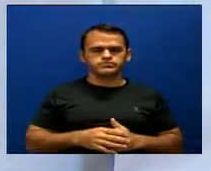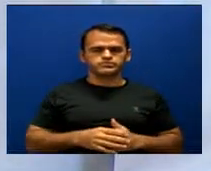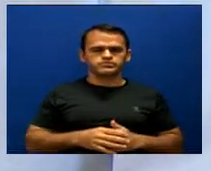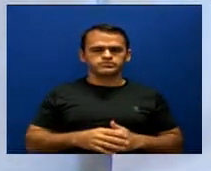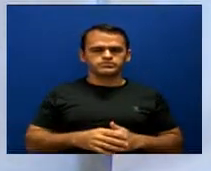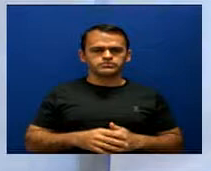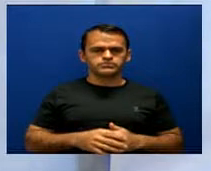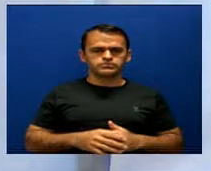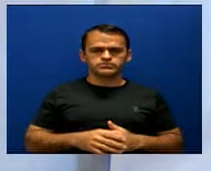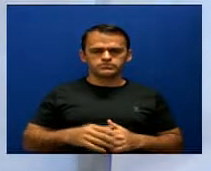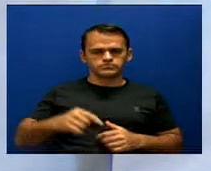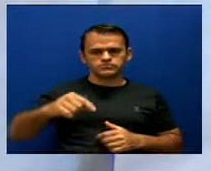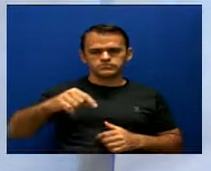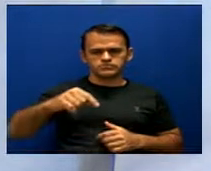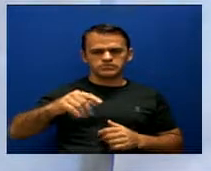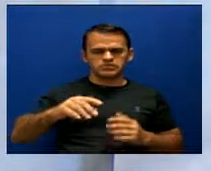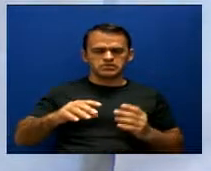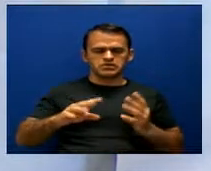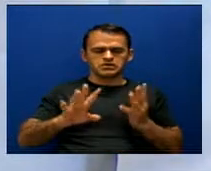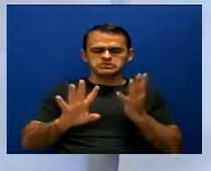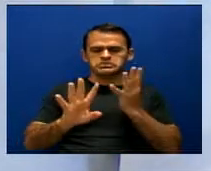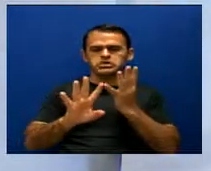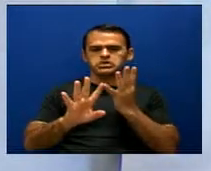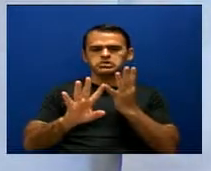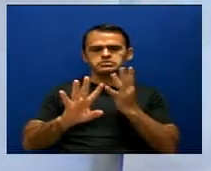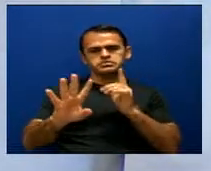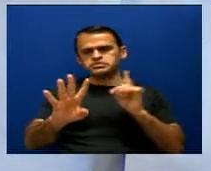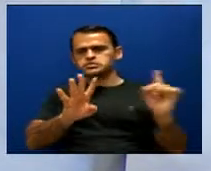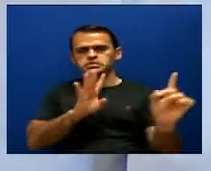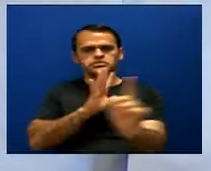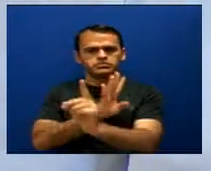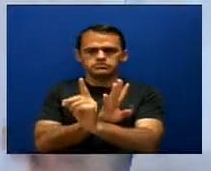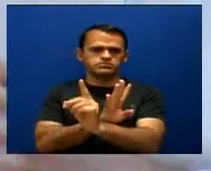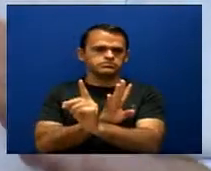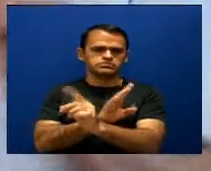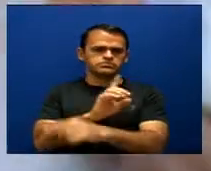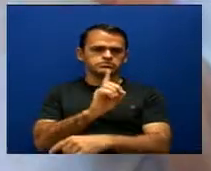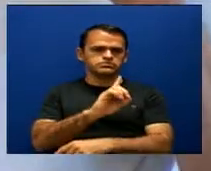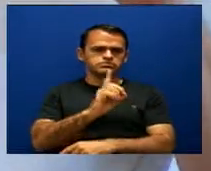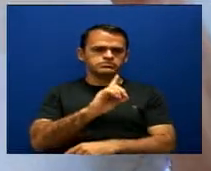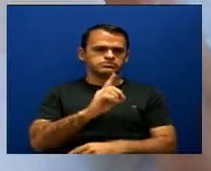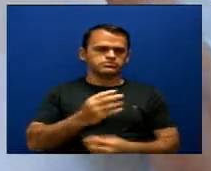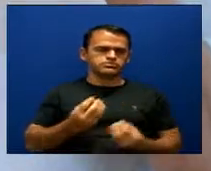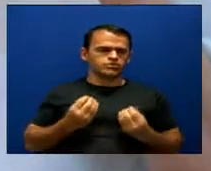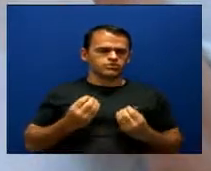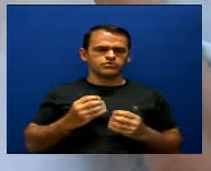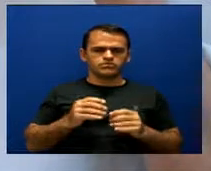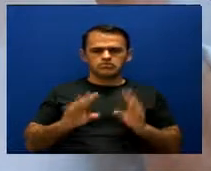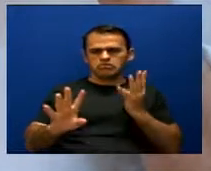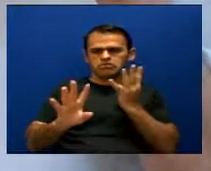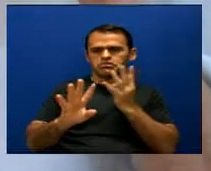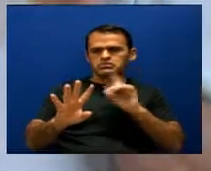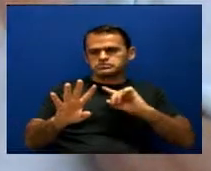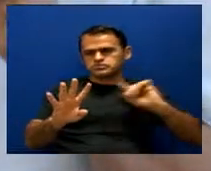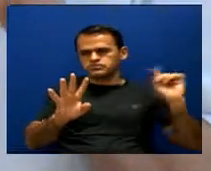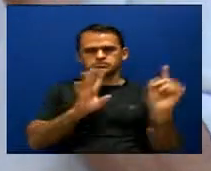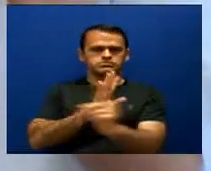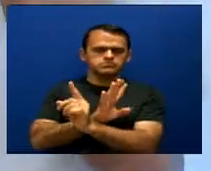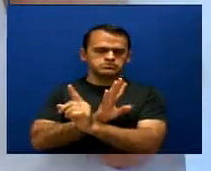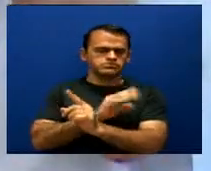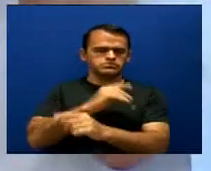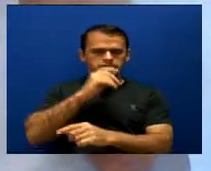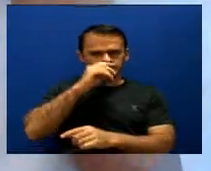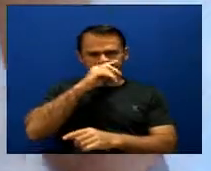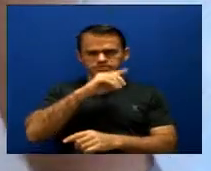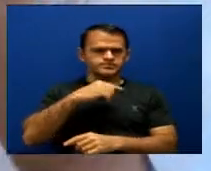não se trata de fura-fila. Né? Porque nem teria como fazermos uma coisa horrorosa desta, porque